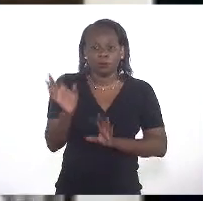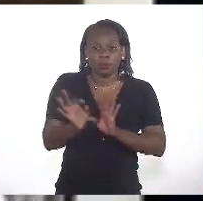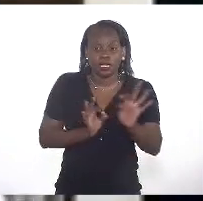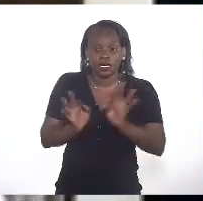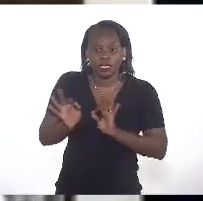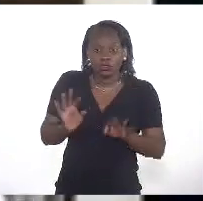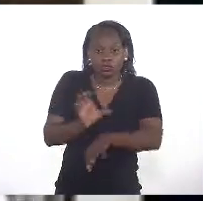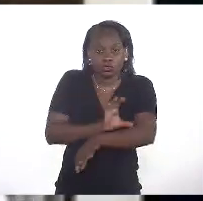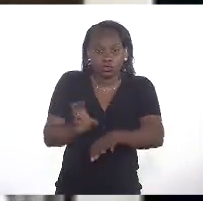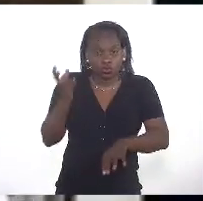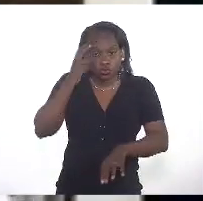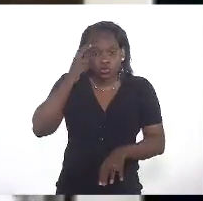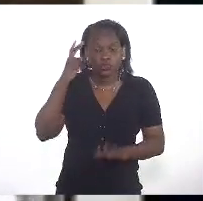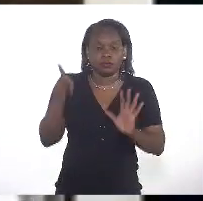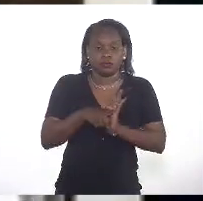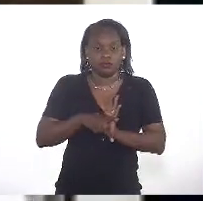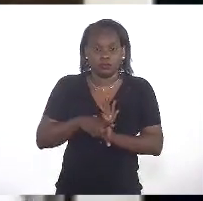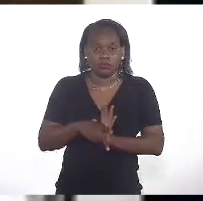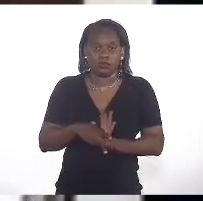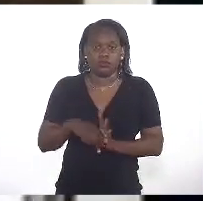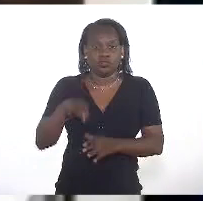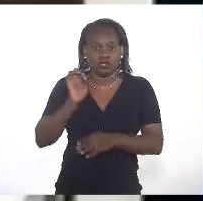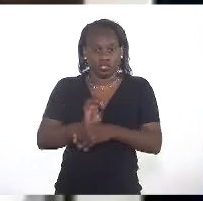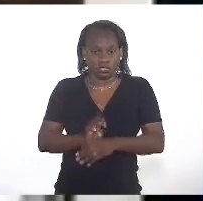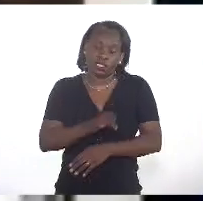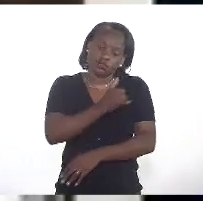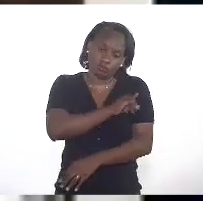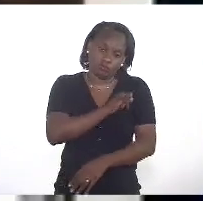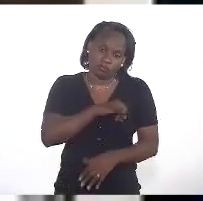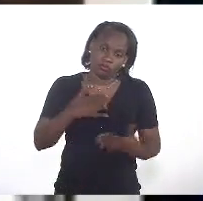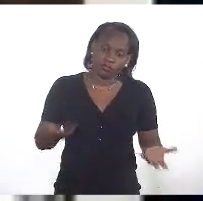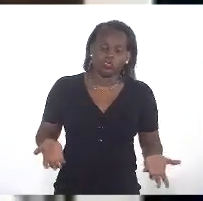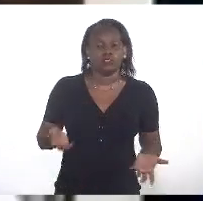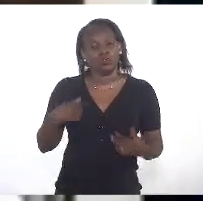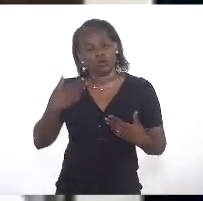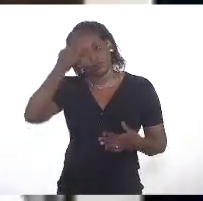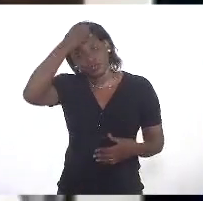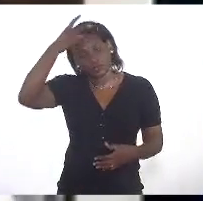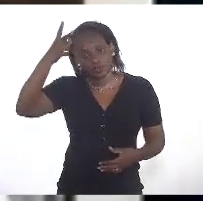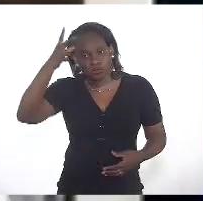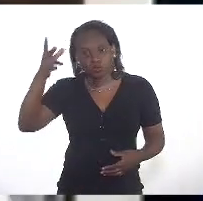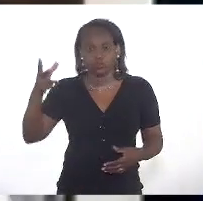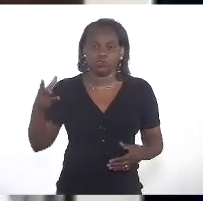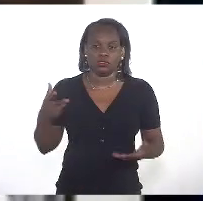de cultura para o Estado, no caso do município,